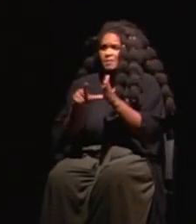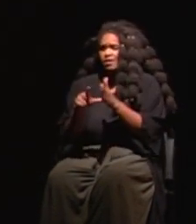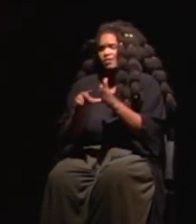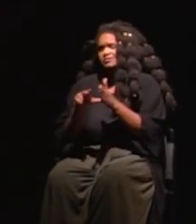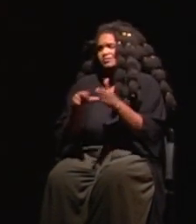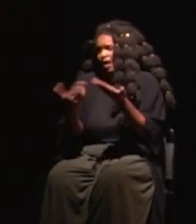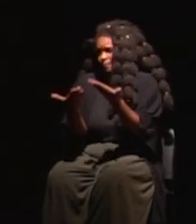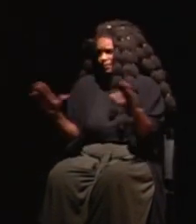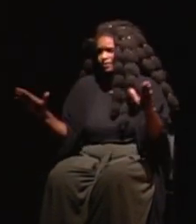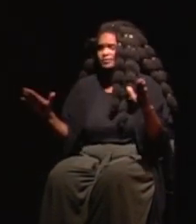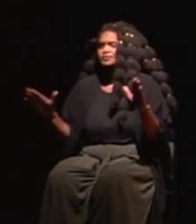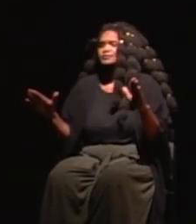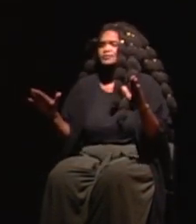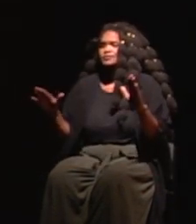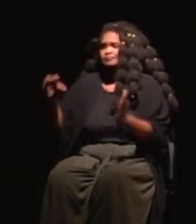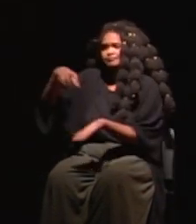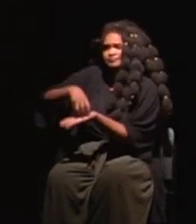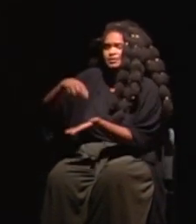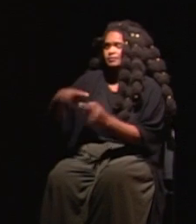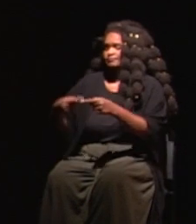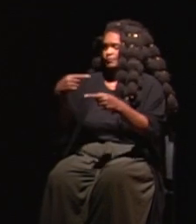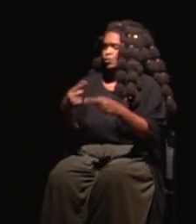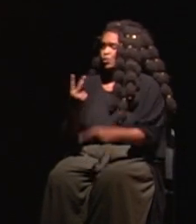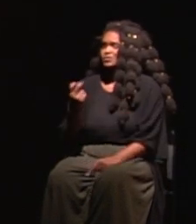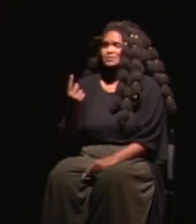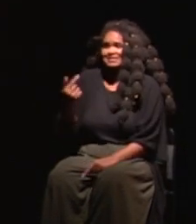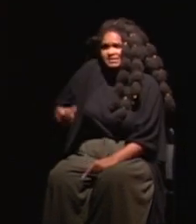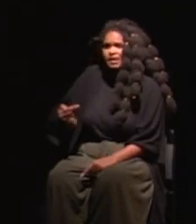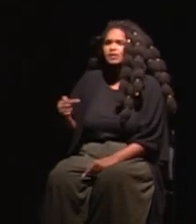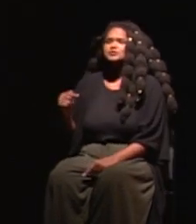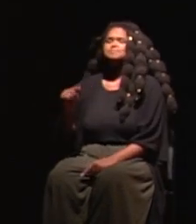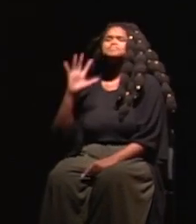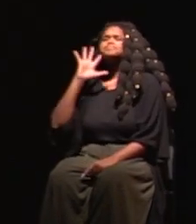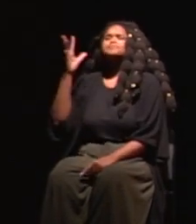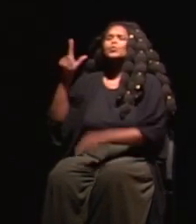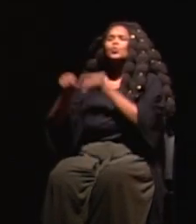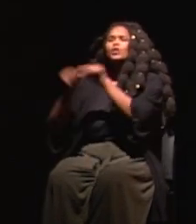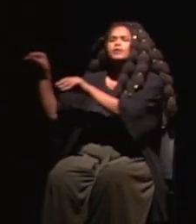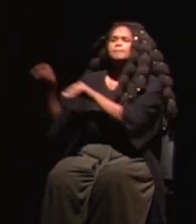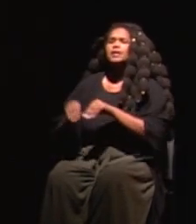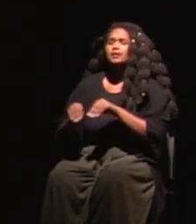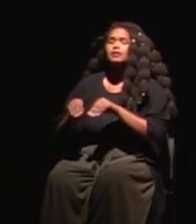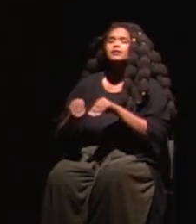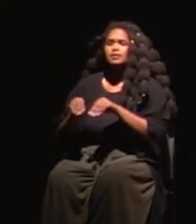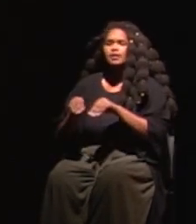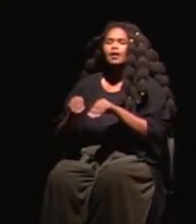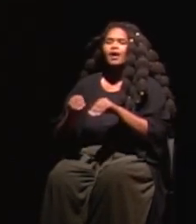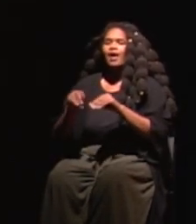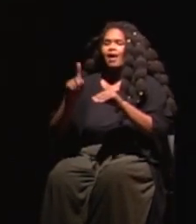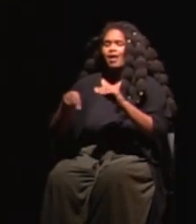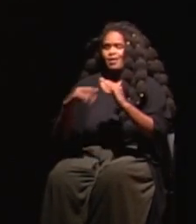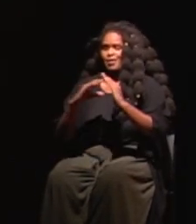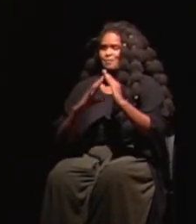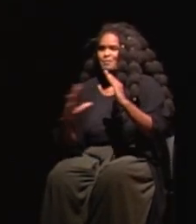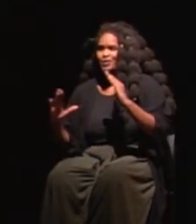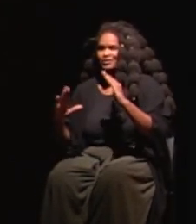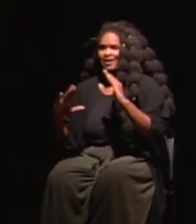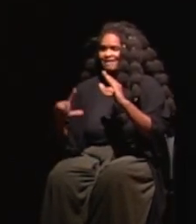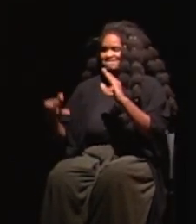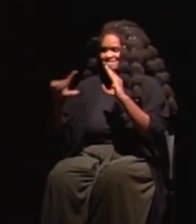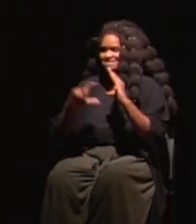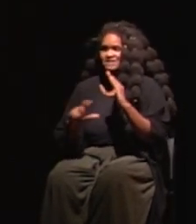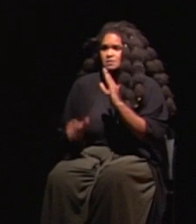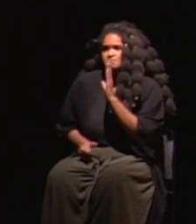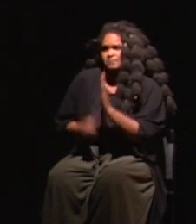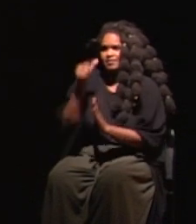Paulo, né, essa sede em 2017, a gente decide então trazer para cá, né, como uma das bibliotecas fundadoras desse acervo